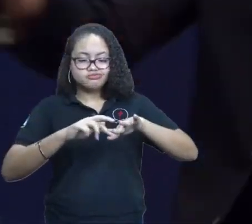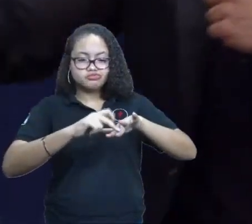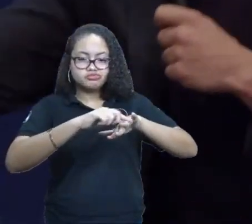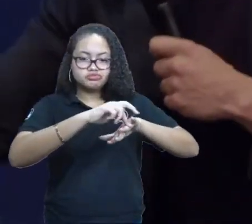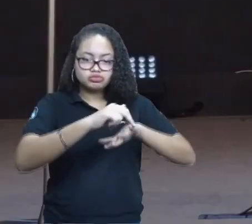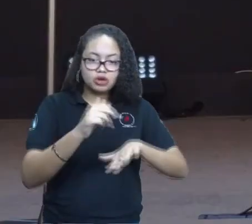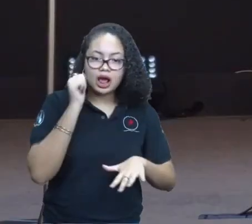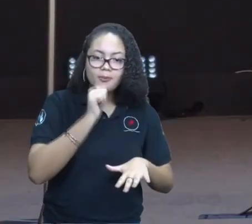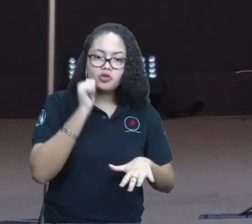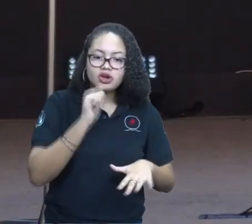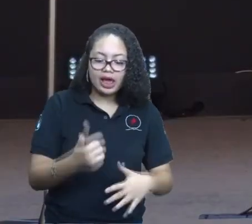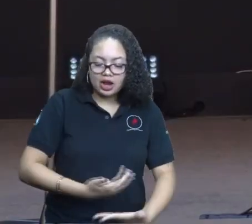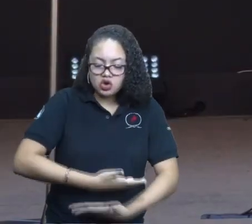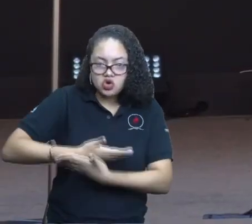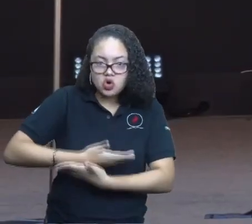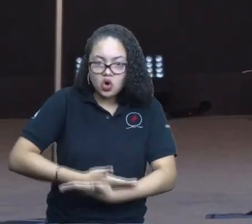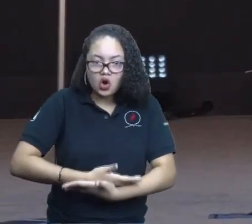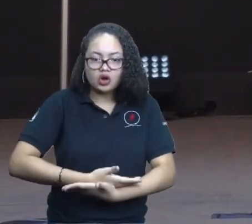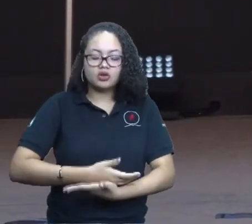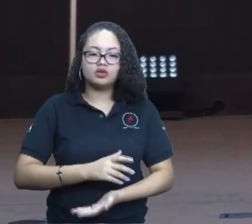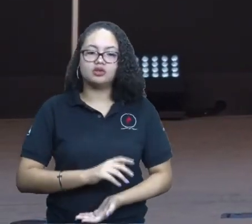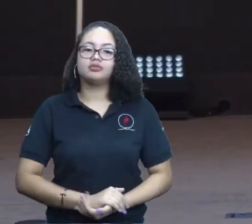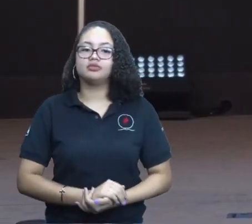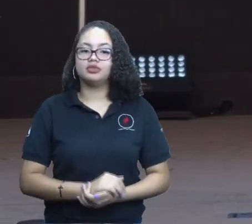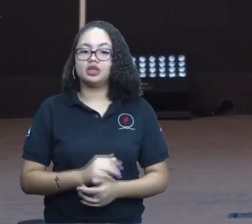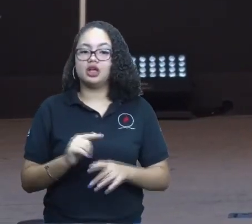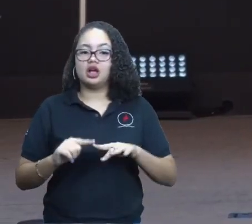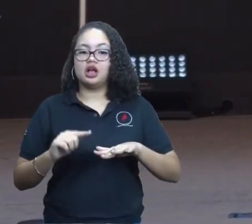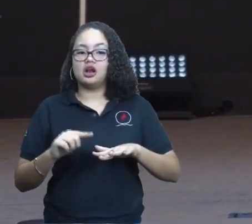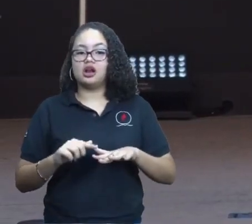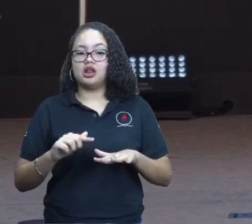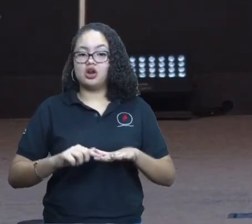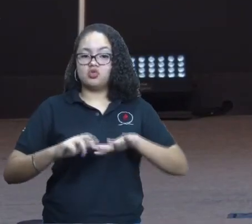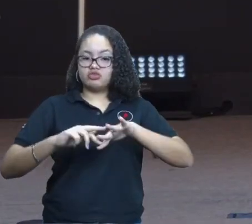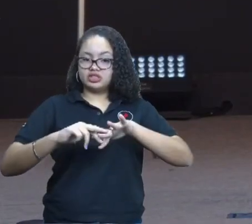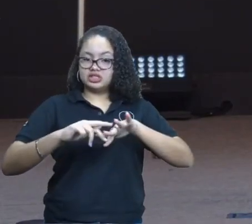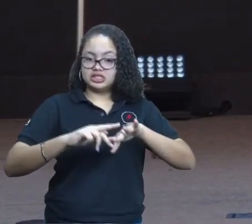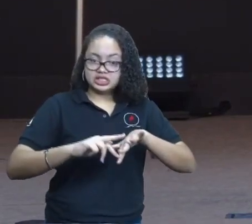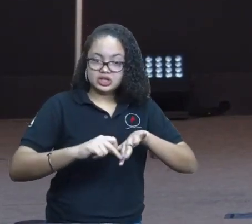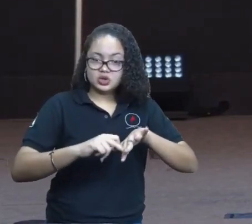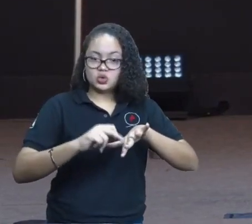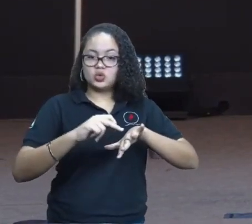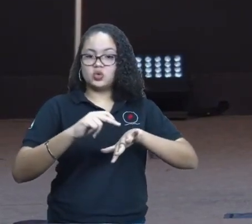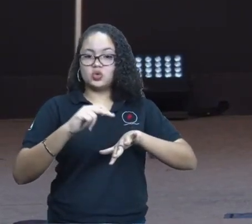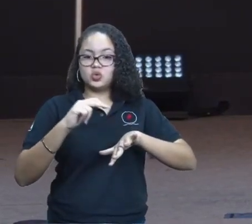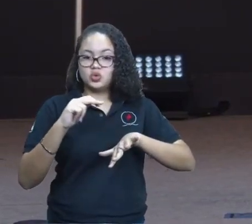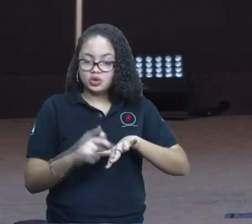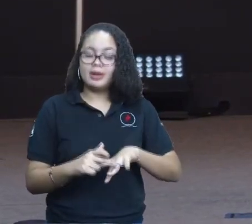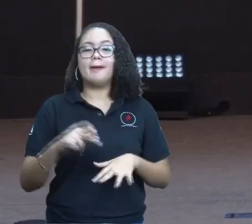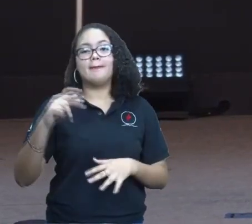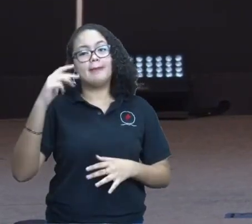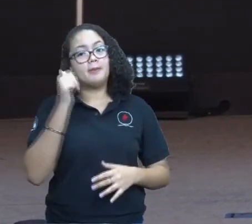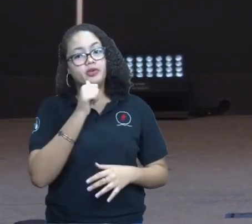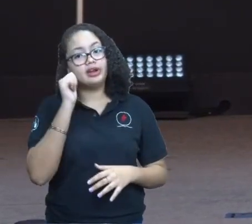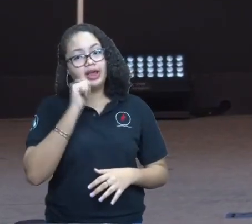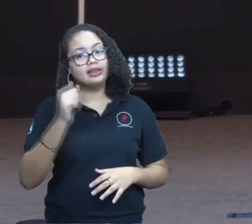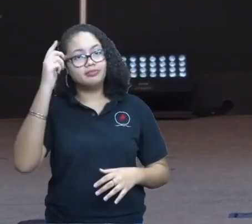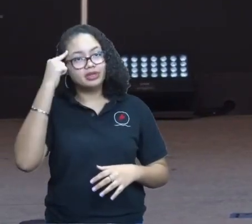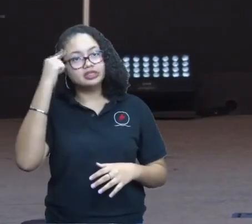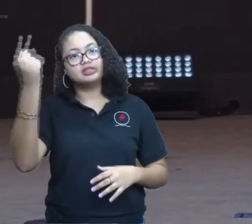é nessa hora do segundo degrau que a sunamita pode estar pensando era melhor ter feito esse quarto no